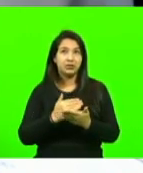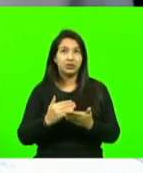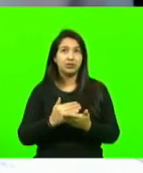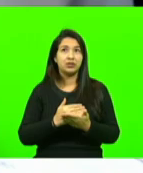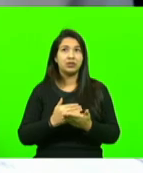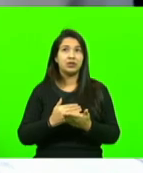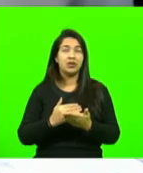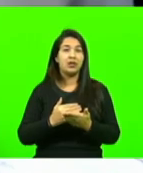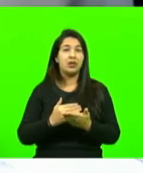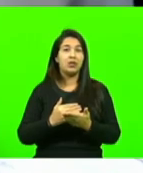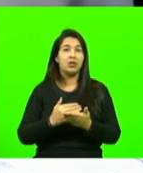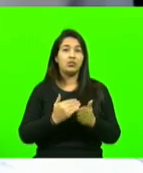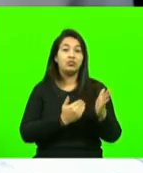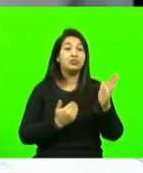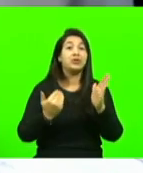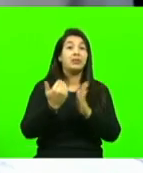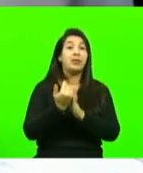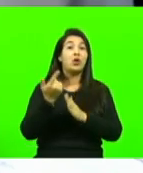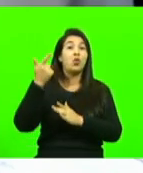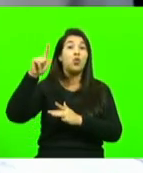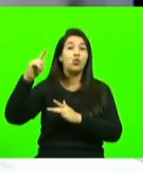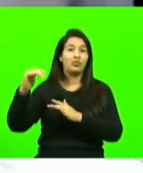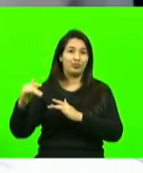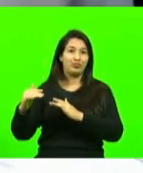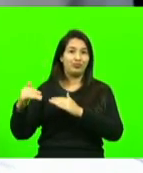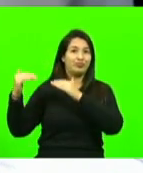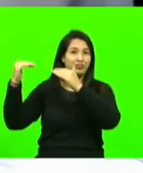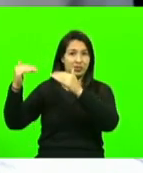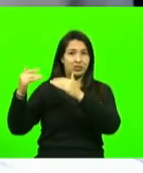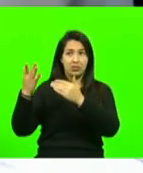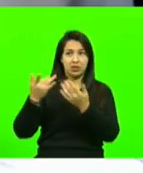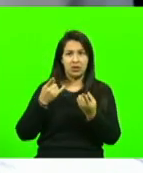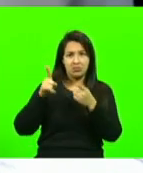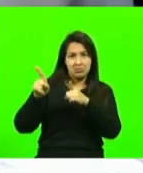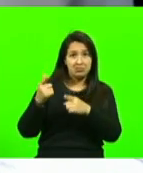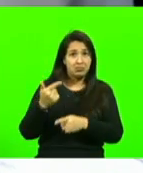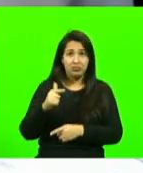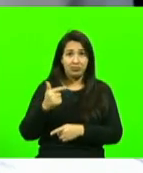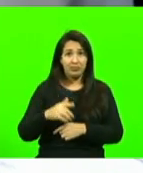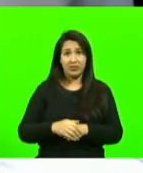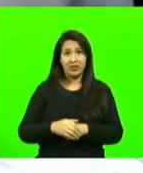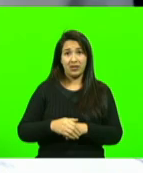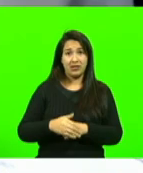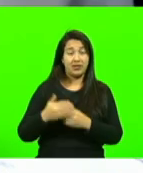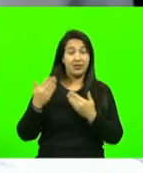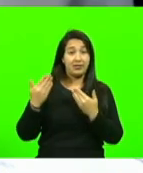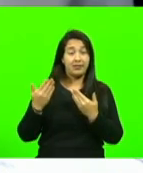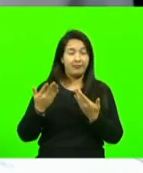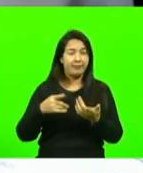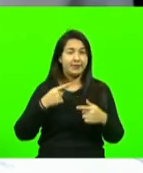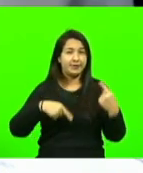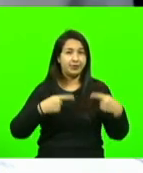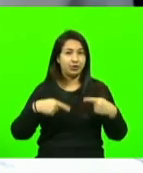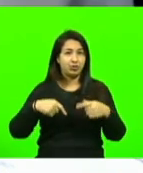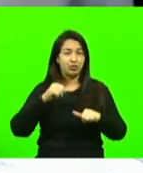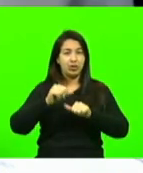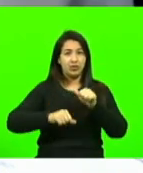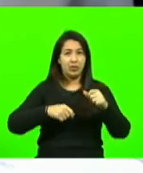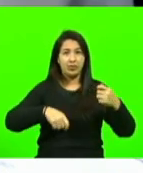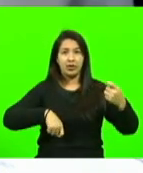em outros patamares discussão da reforma mas que não vão ser atingidos Então quando você discutir uma reforma administrativa